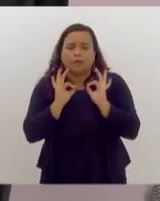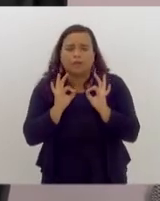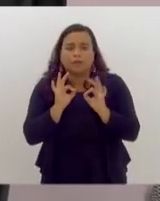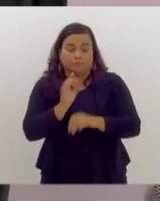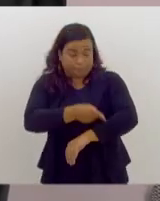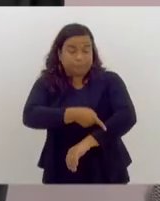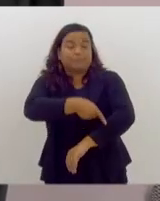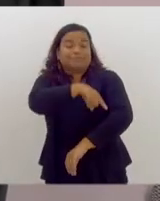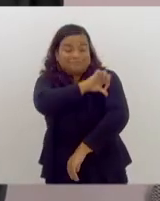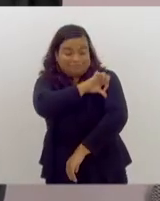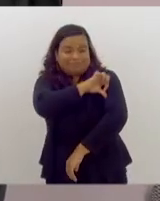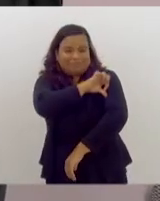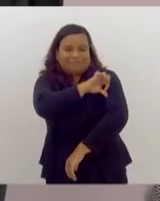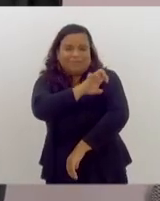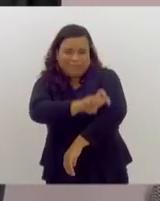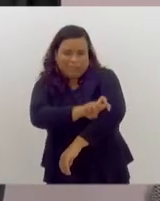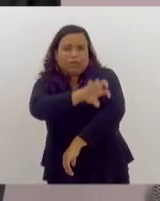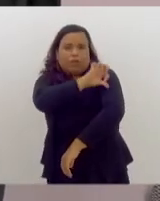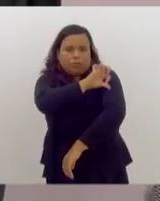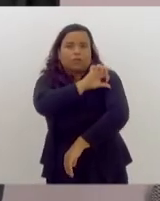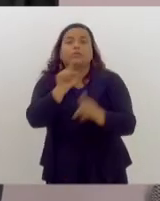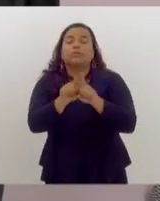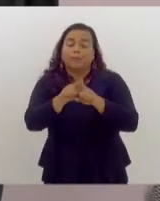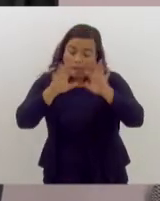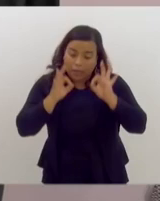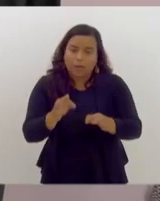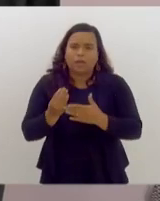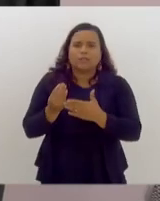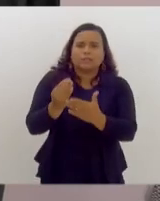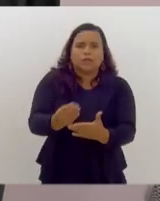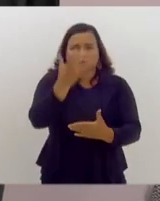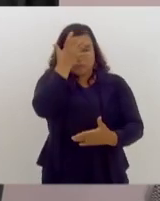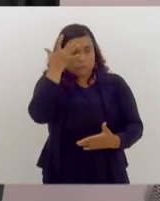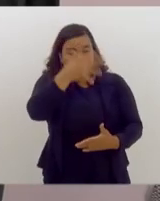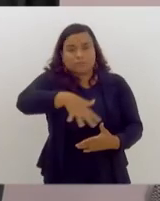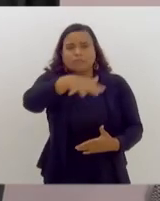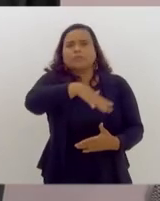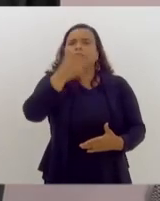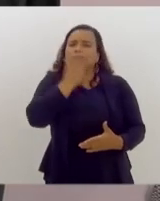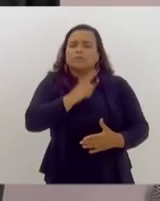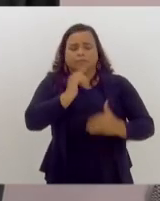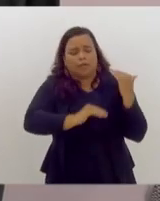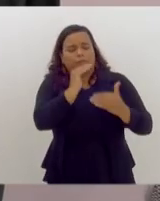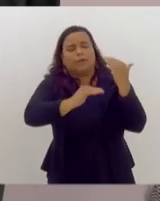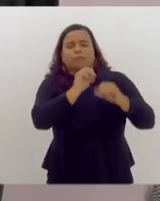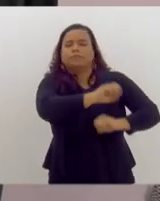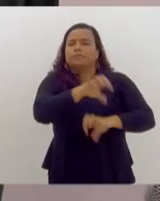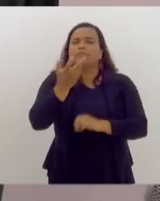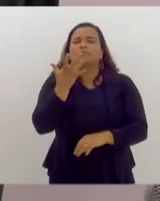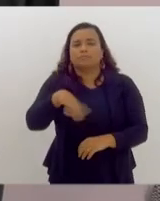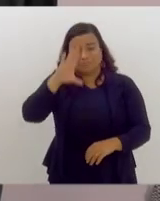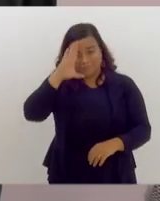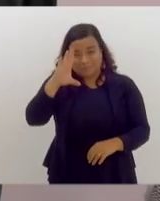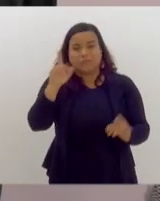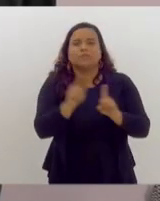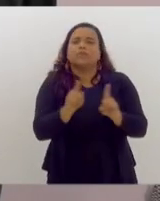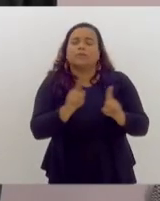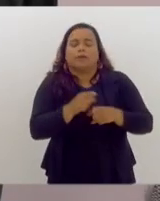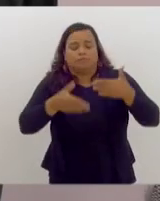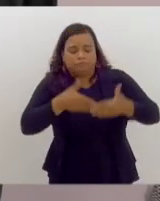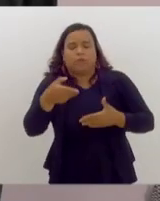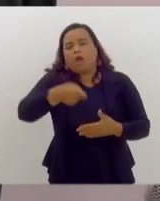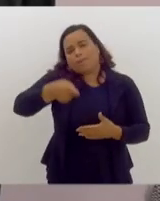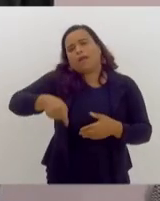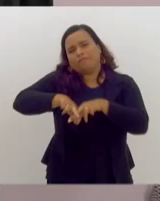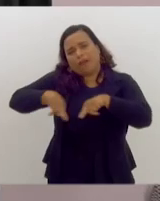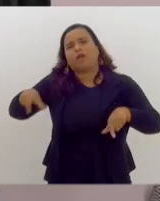para que os municípios avancem na oferta, especialmente da educação infantil e, evidentemente, das demais etapas obrigatórias, onde a gente já